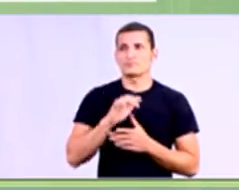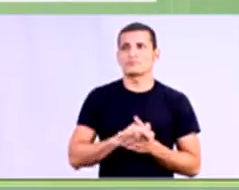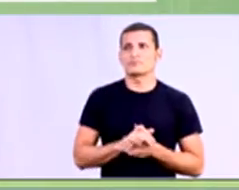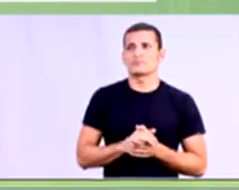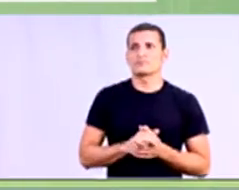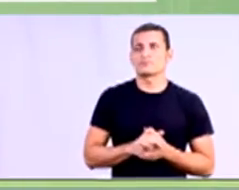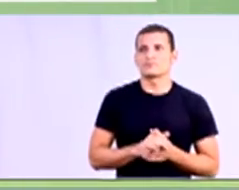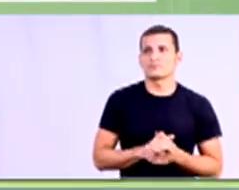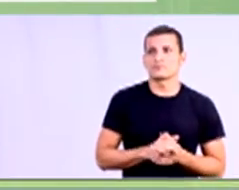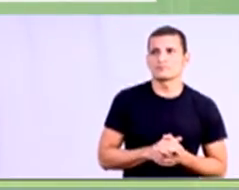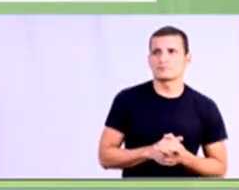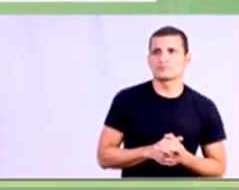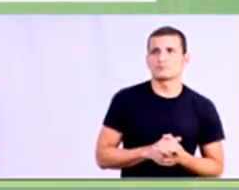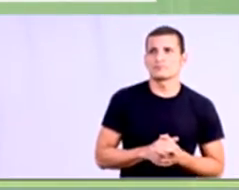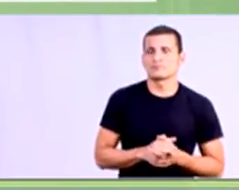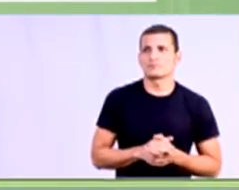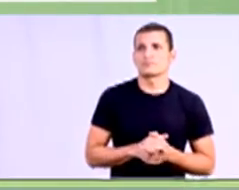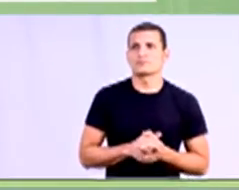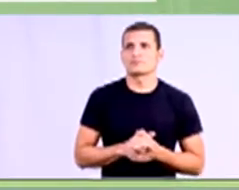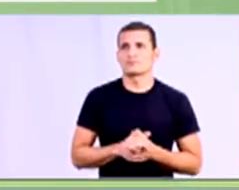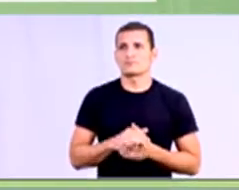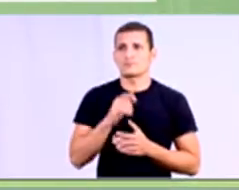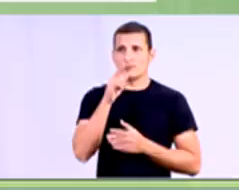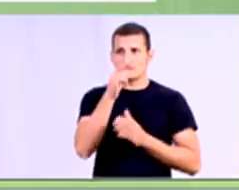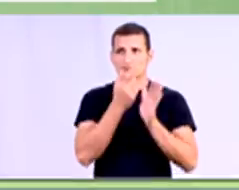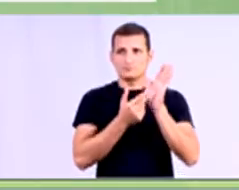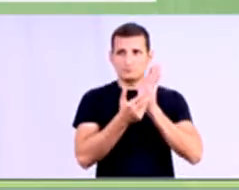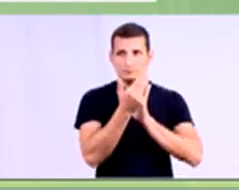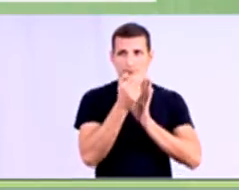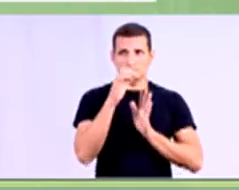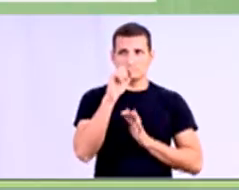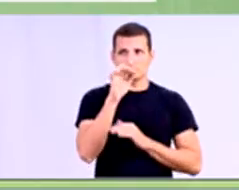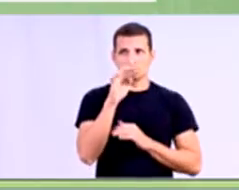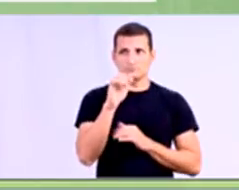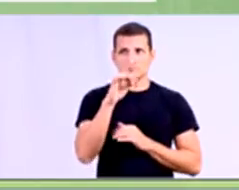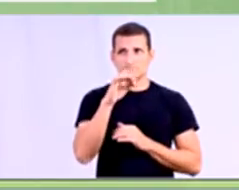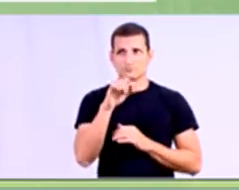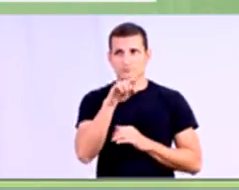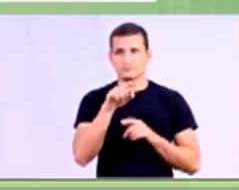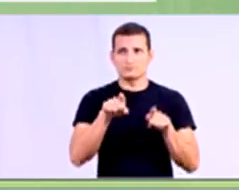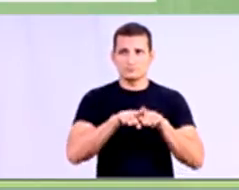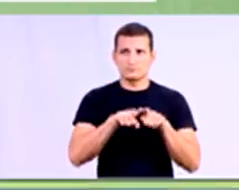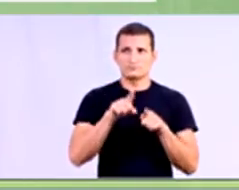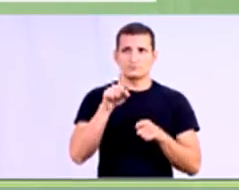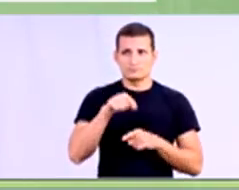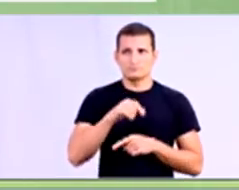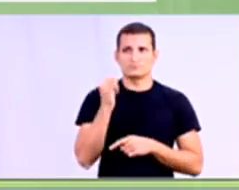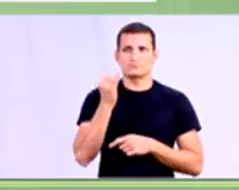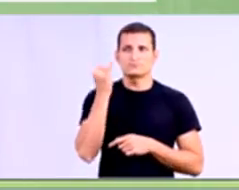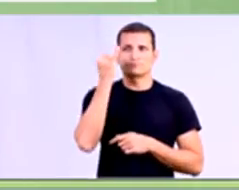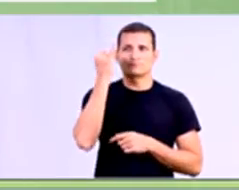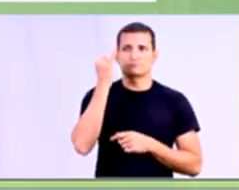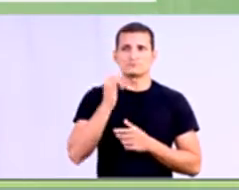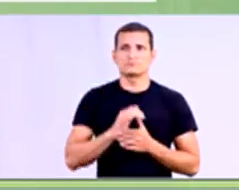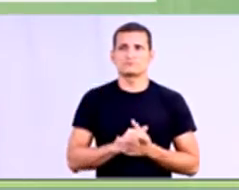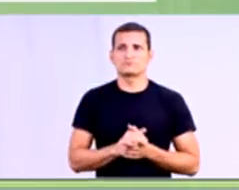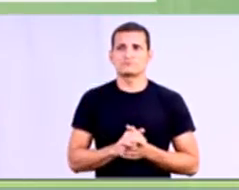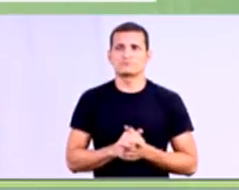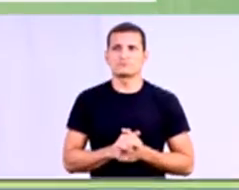com uma bolinha preenchida dentro. Então, esse diagrama de estado, ele também vai ser muito importante.